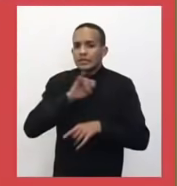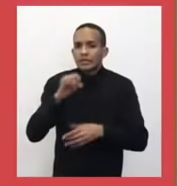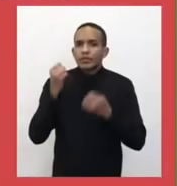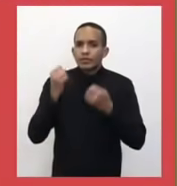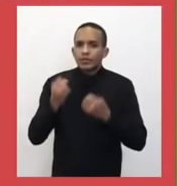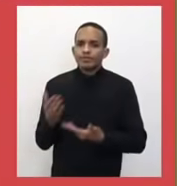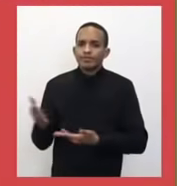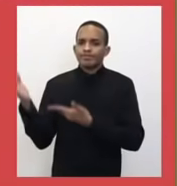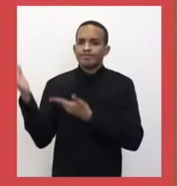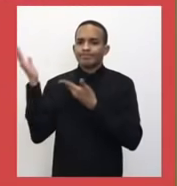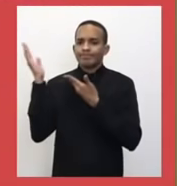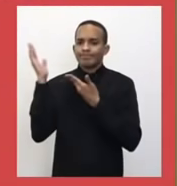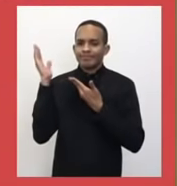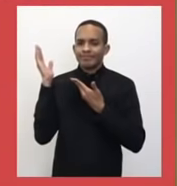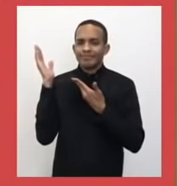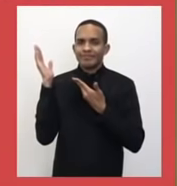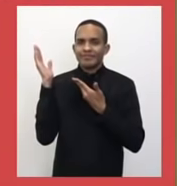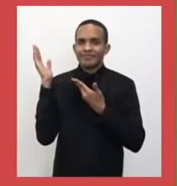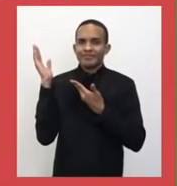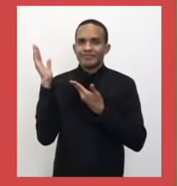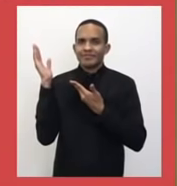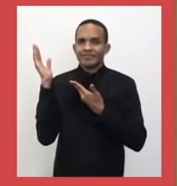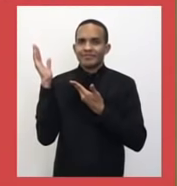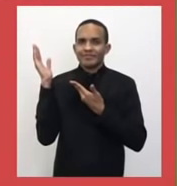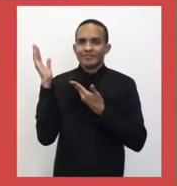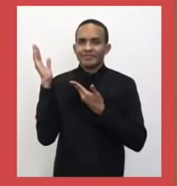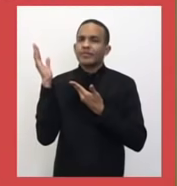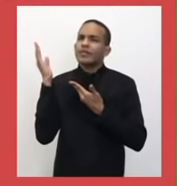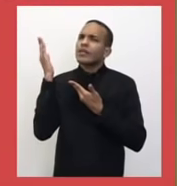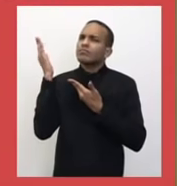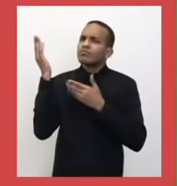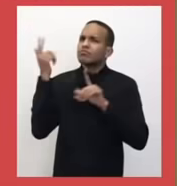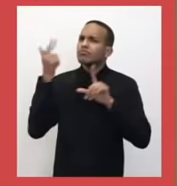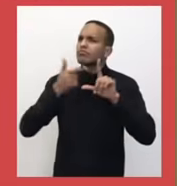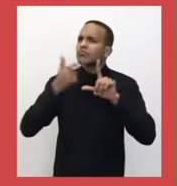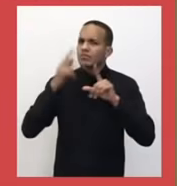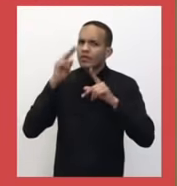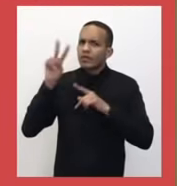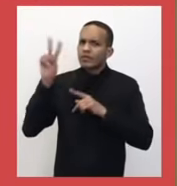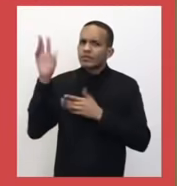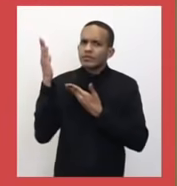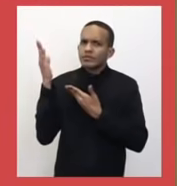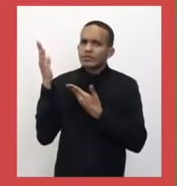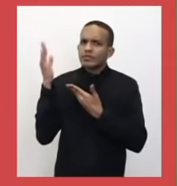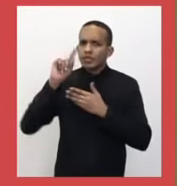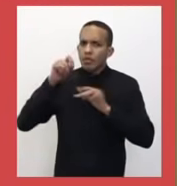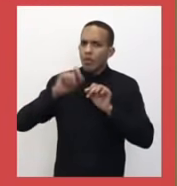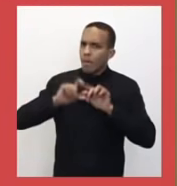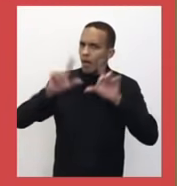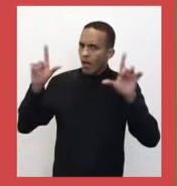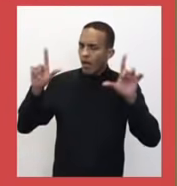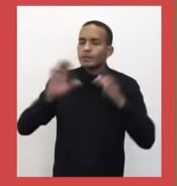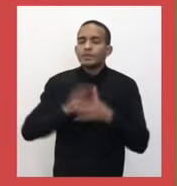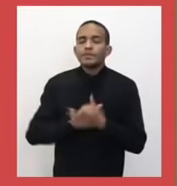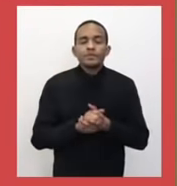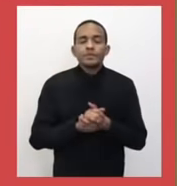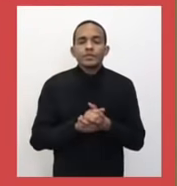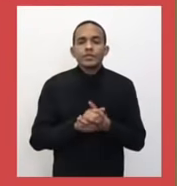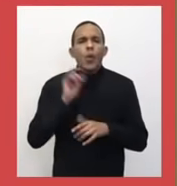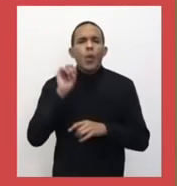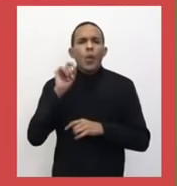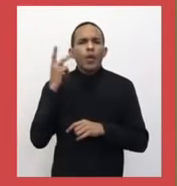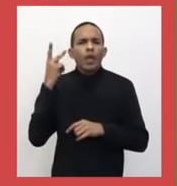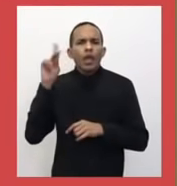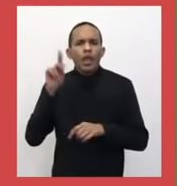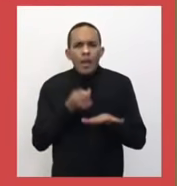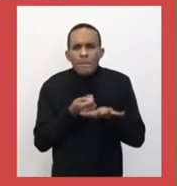mostrar a imagem. Olha lá, gente. Esse meme, tá vendo? Vou mostrar depois a imagem maior dele, tá? Será que ele é uma